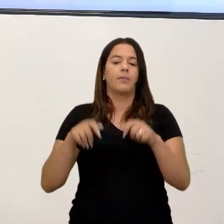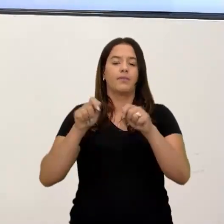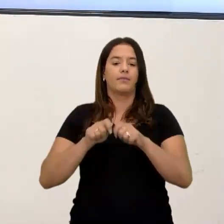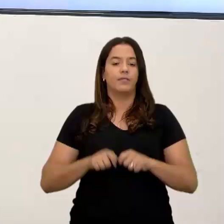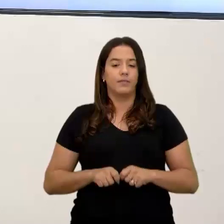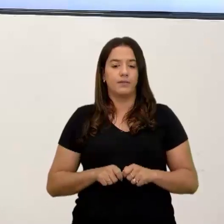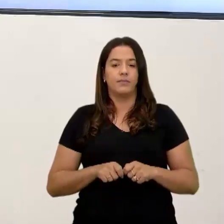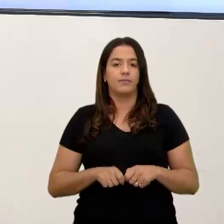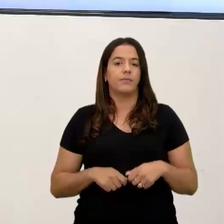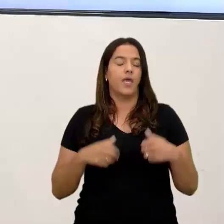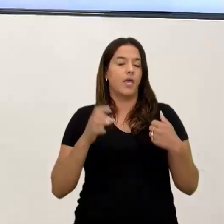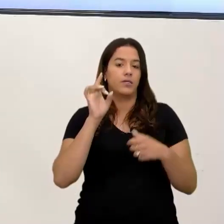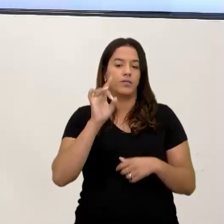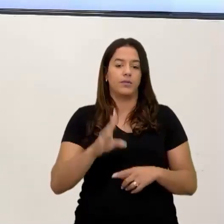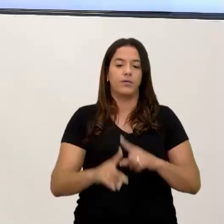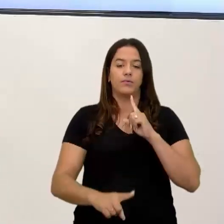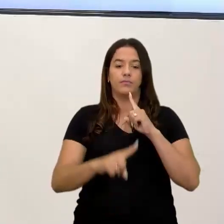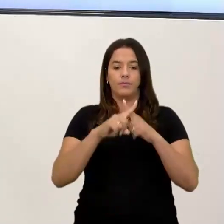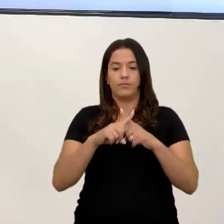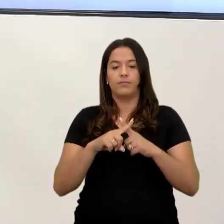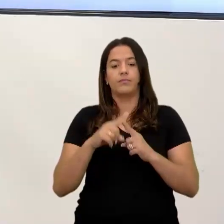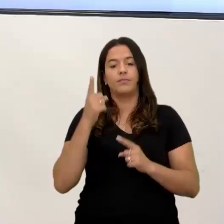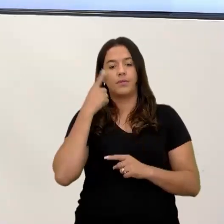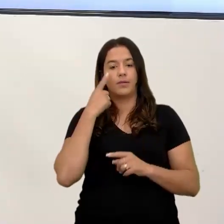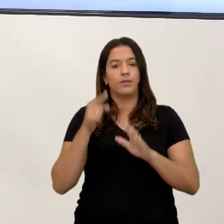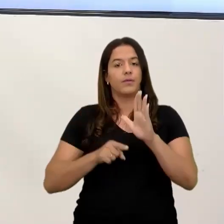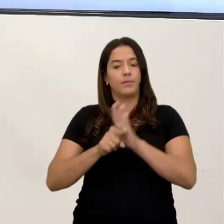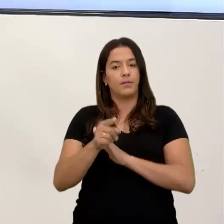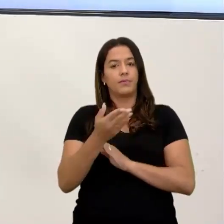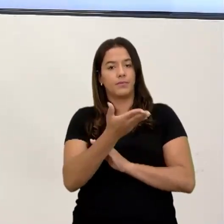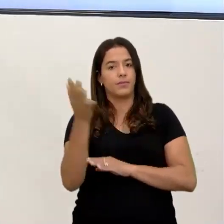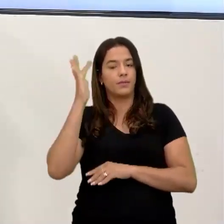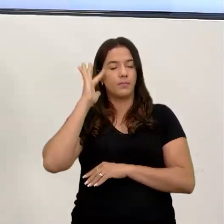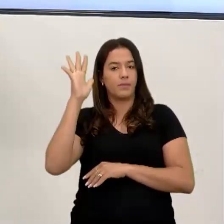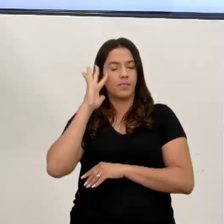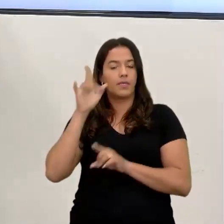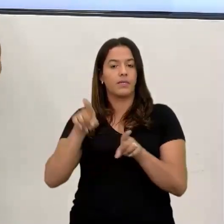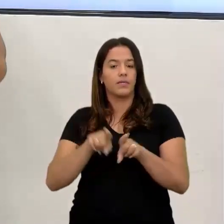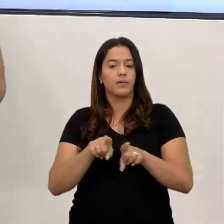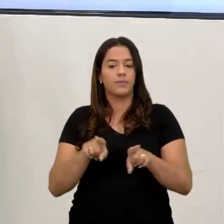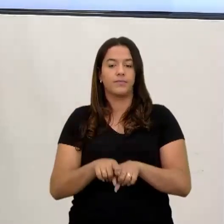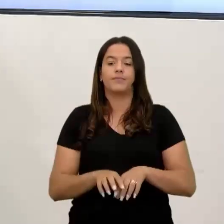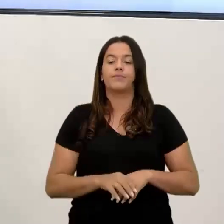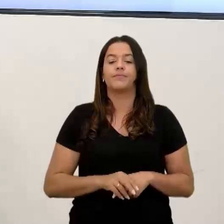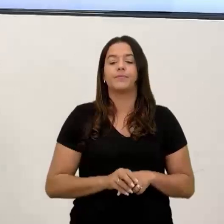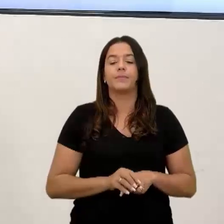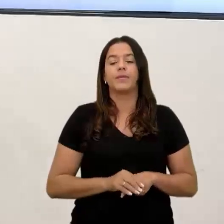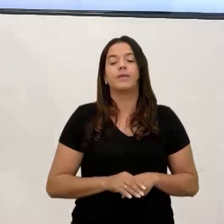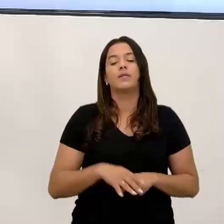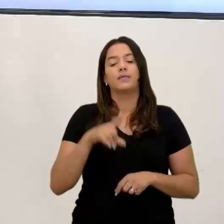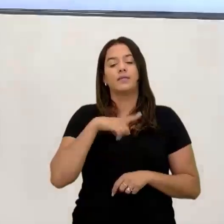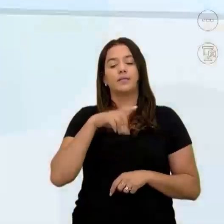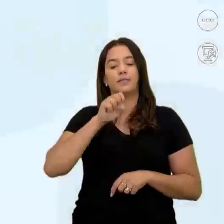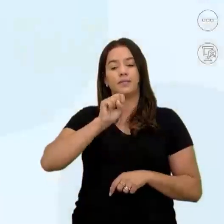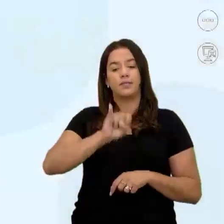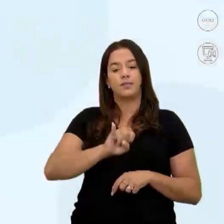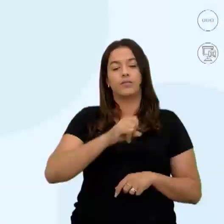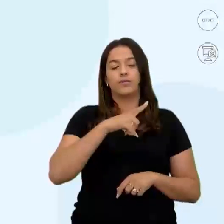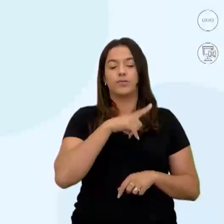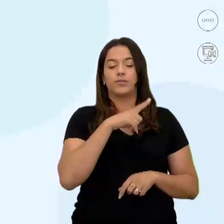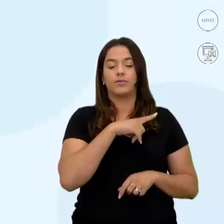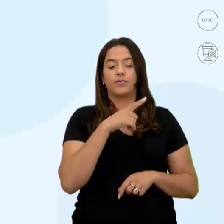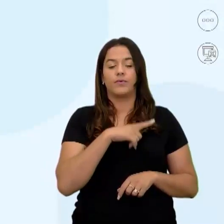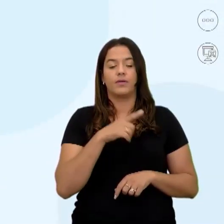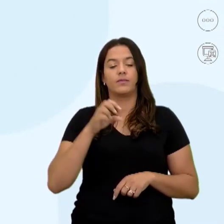né? Quantos salgados? Vamos fazer esta pergunta, eu vou dar um tempo para você pensar também, ó. Se por um acaso a gente tivesse N